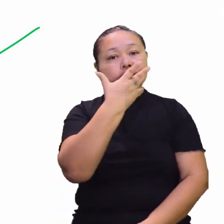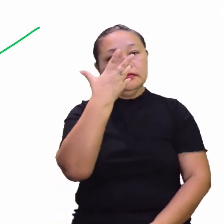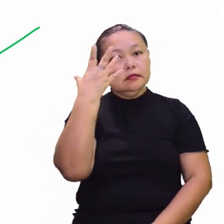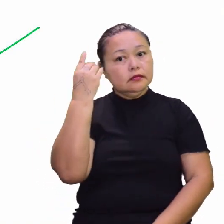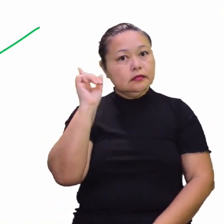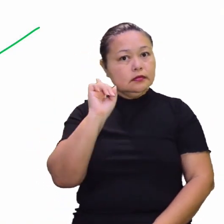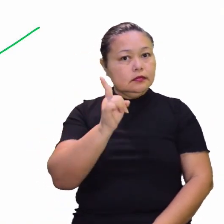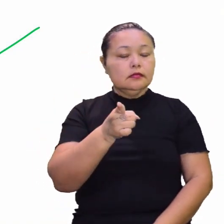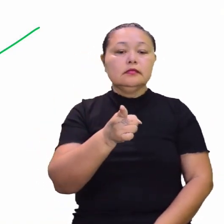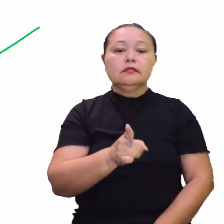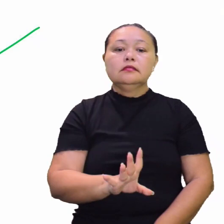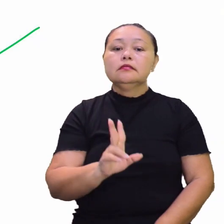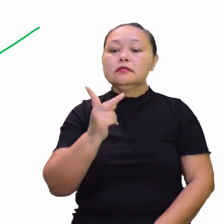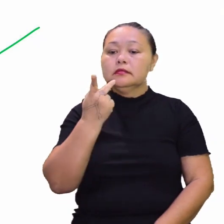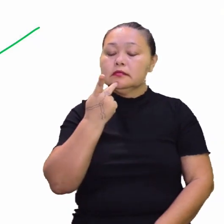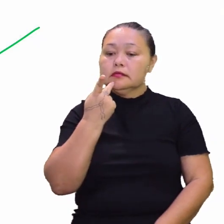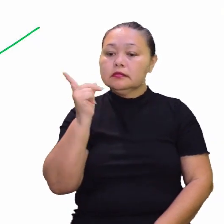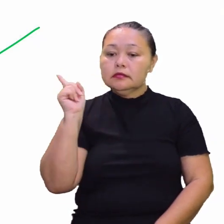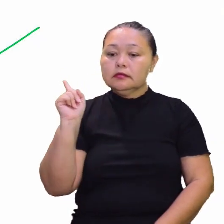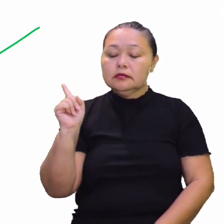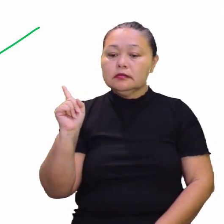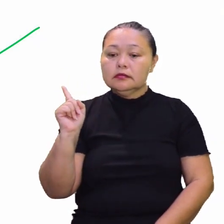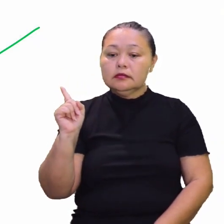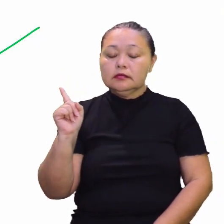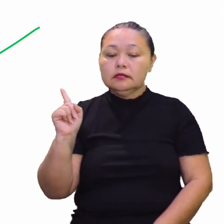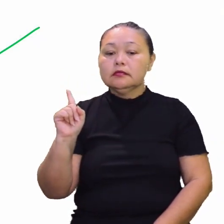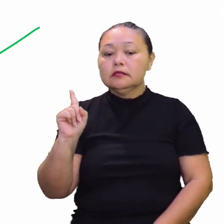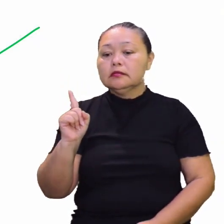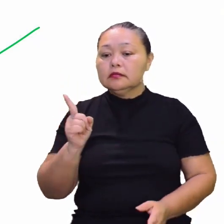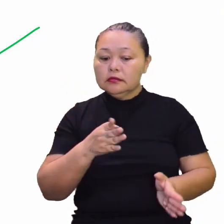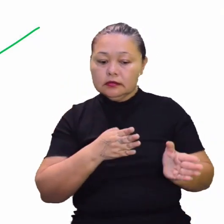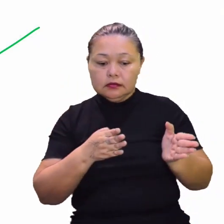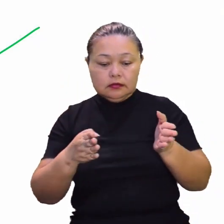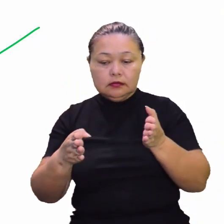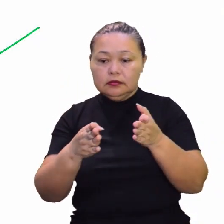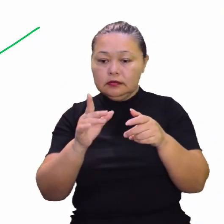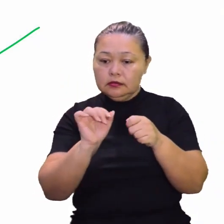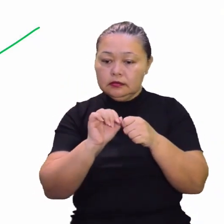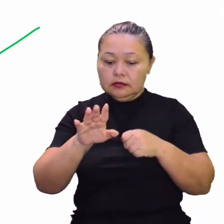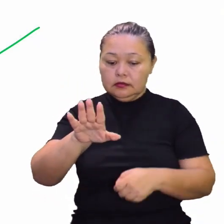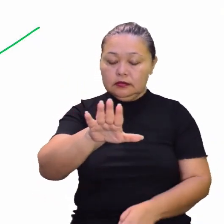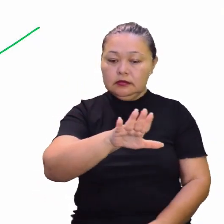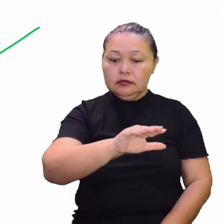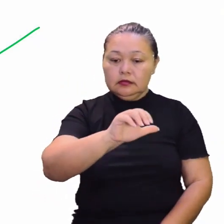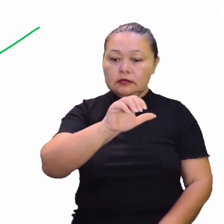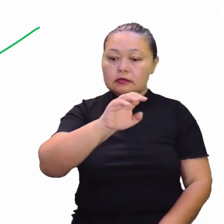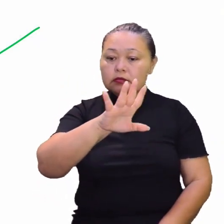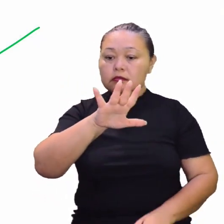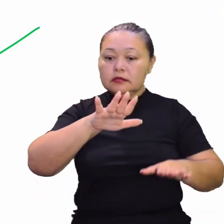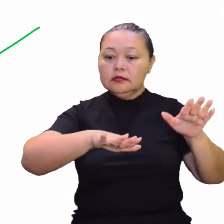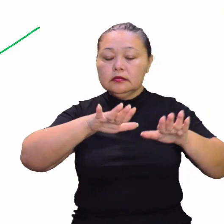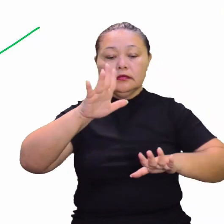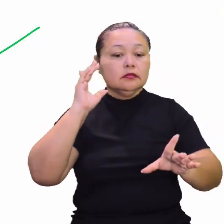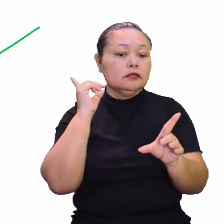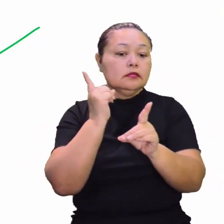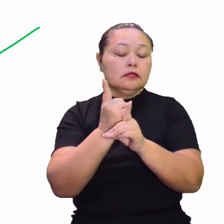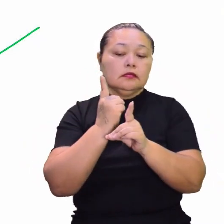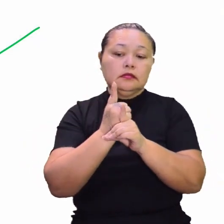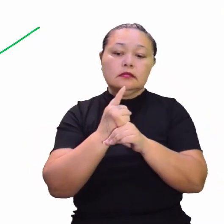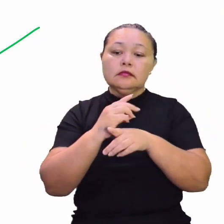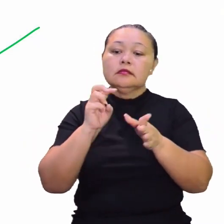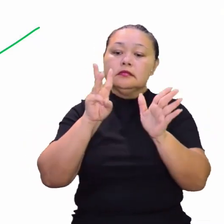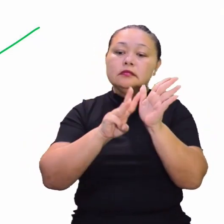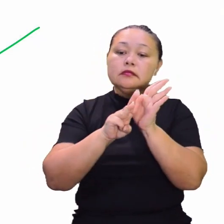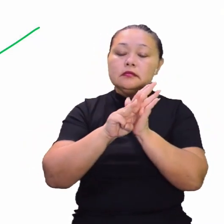detalhe interessante. E quando a gente fala dessas hidrovias, né, dessas bacias, algumas delas aqui a gente vai encontrar a hidrovia